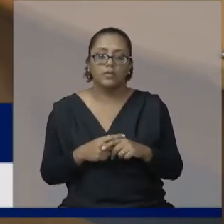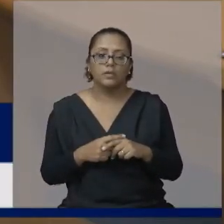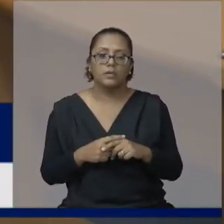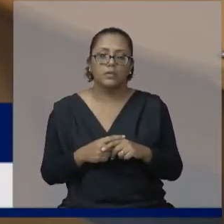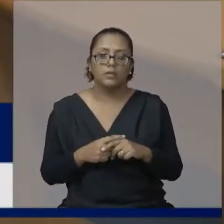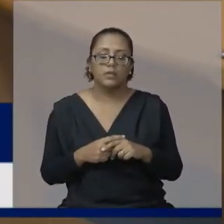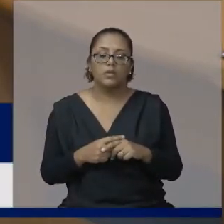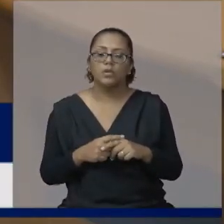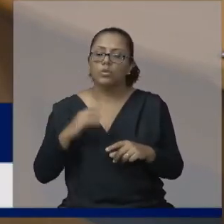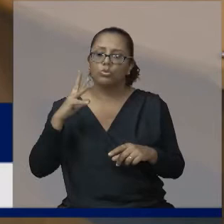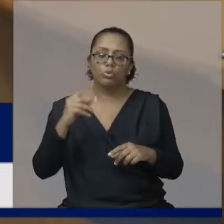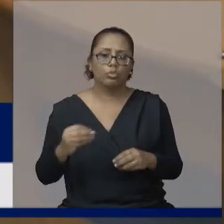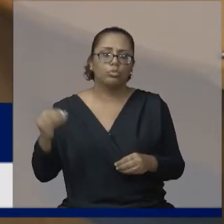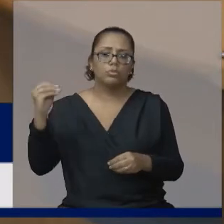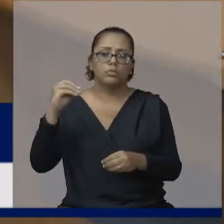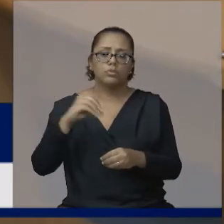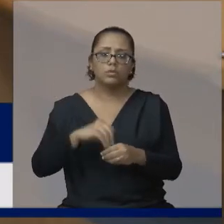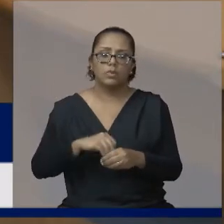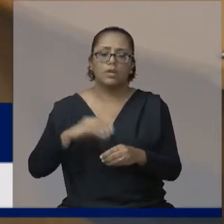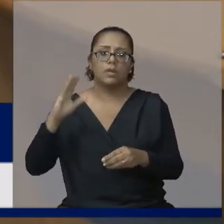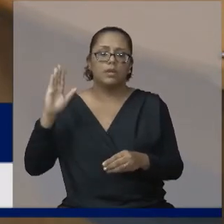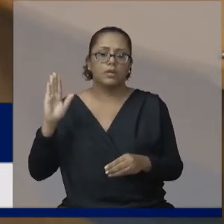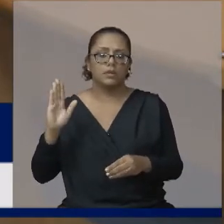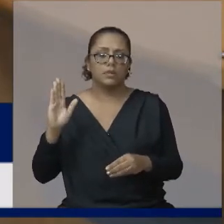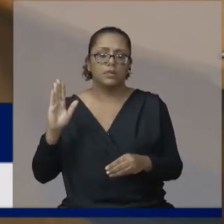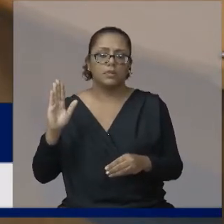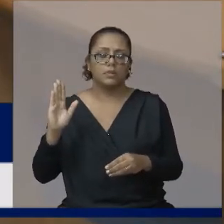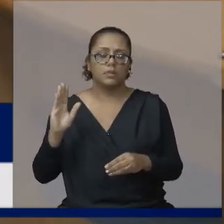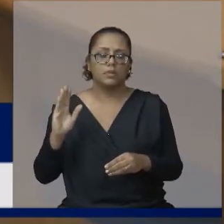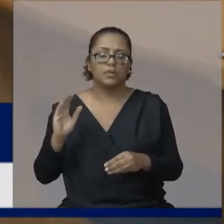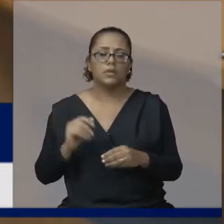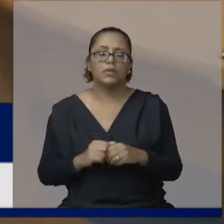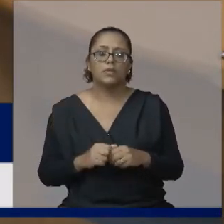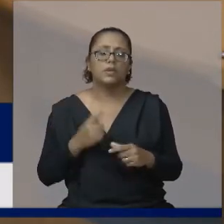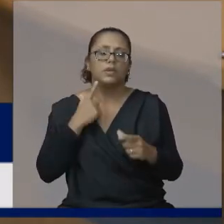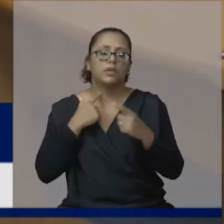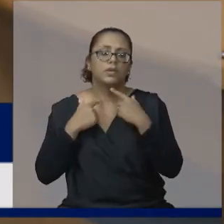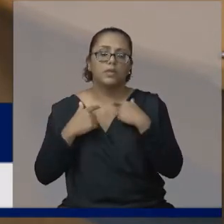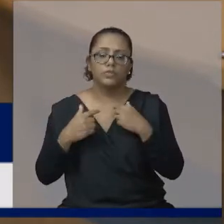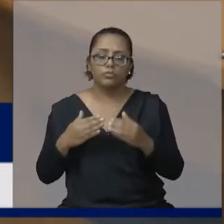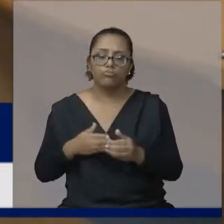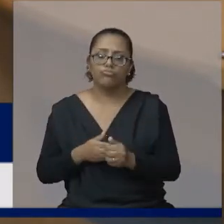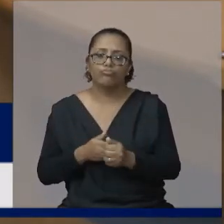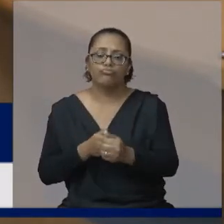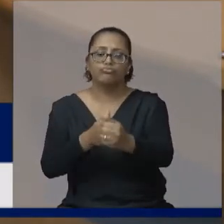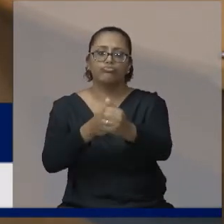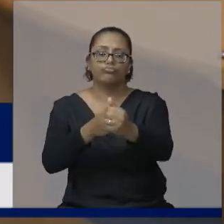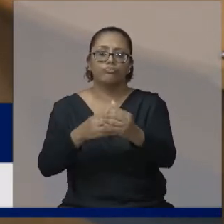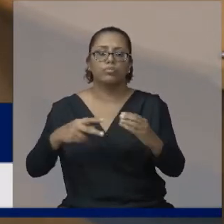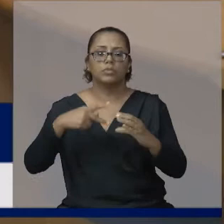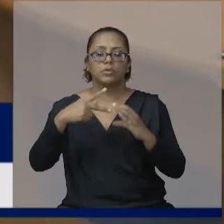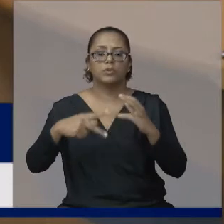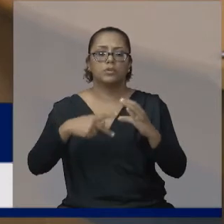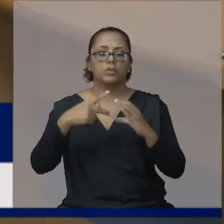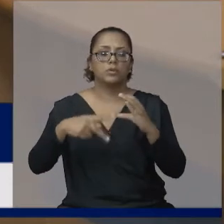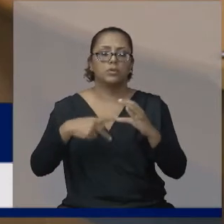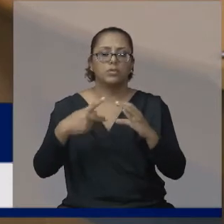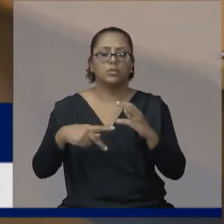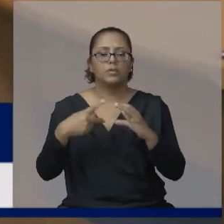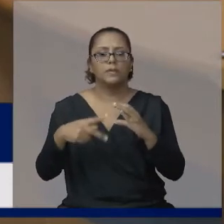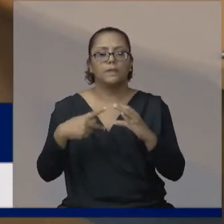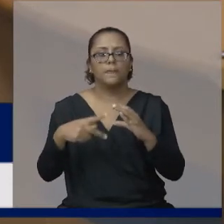legitimamente eleitos. Votos para que a condução desta casa, na sua missão